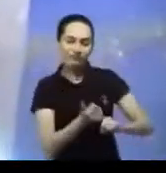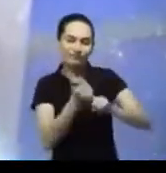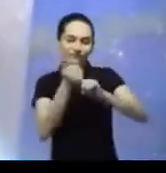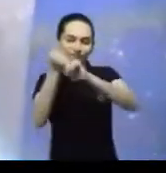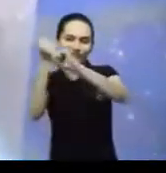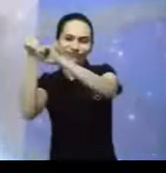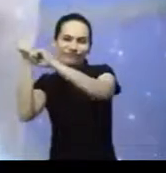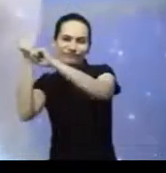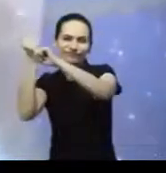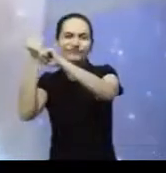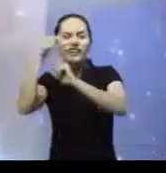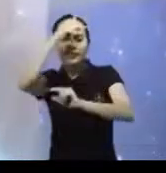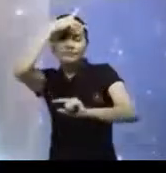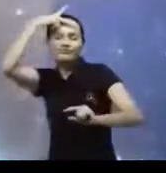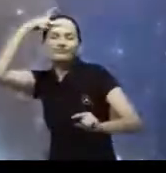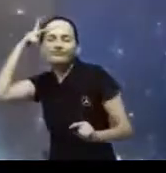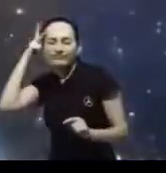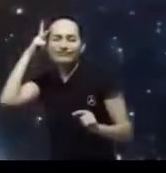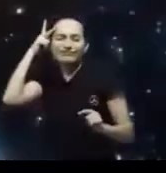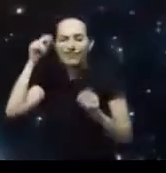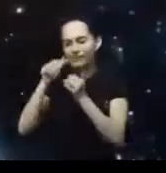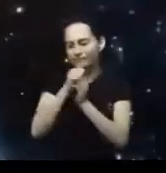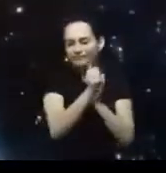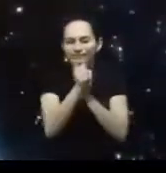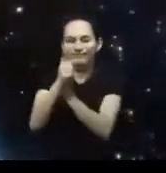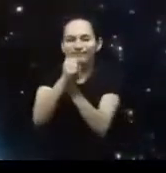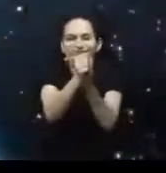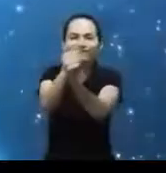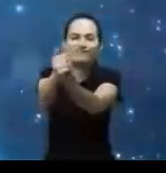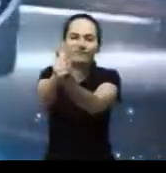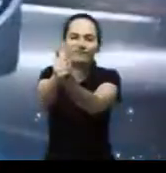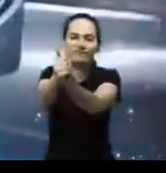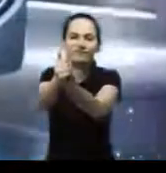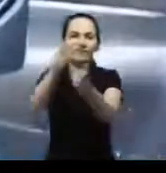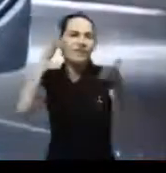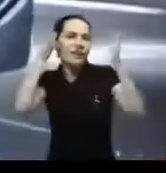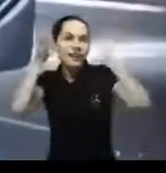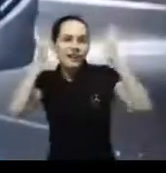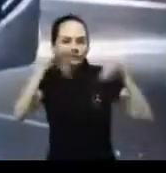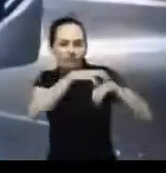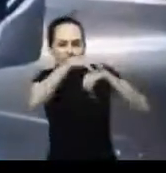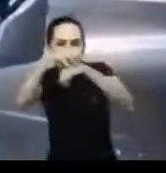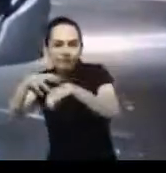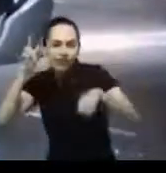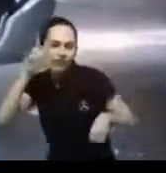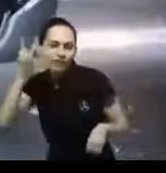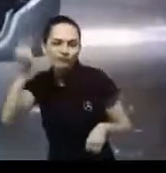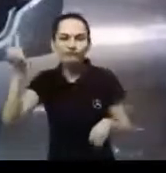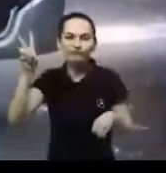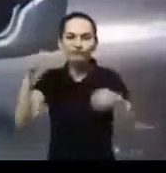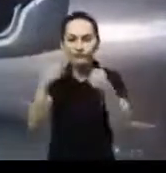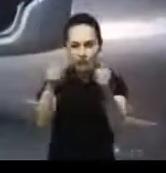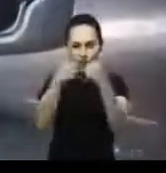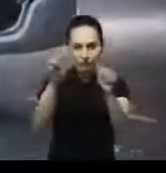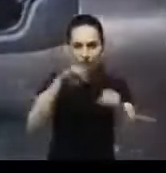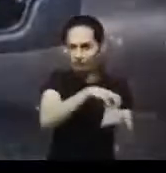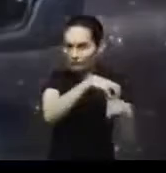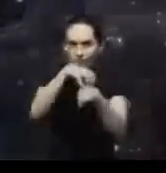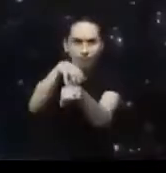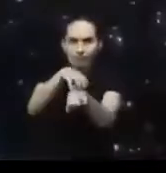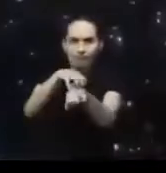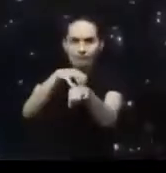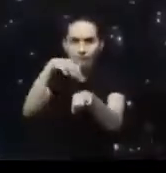e humanidade e andam juntas caminhões que carregam histórias ônibus